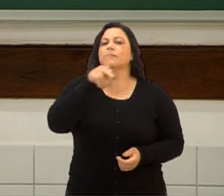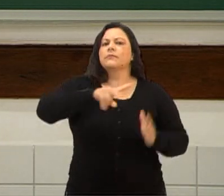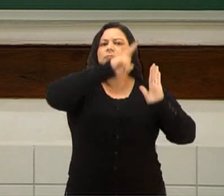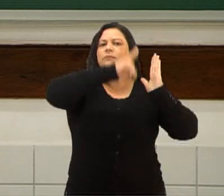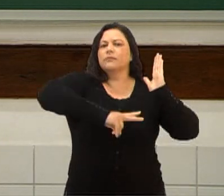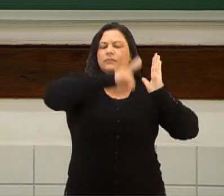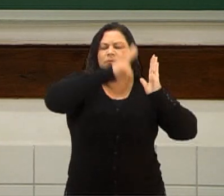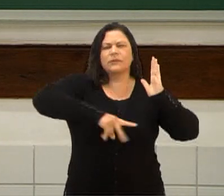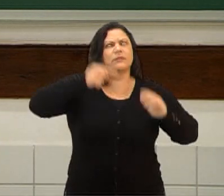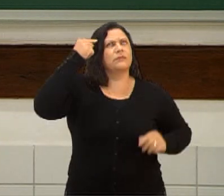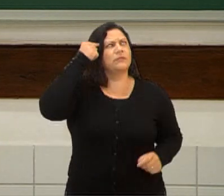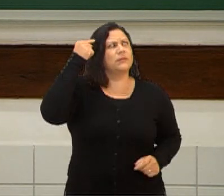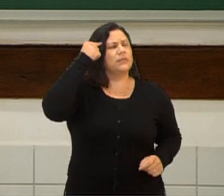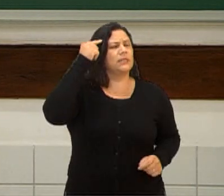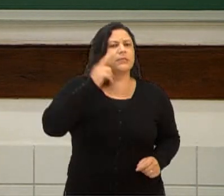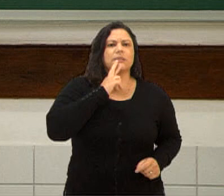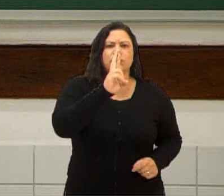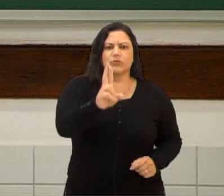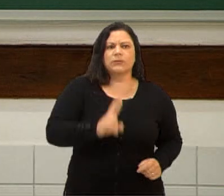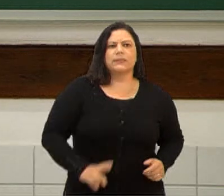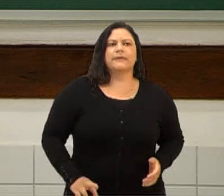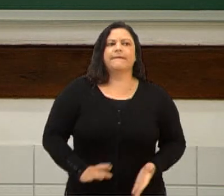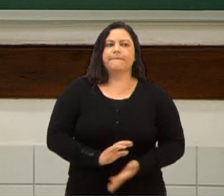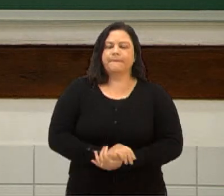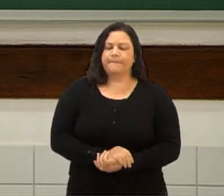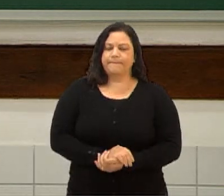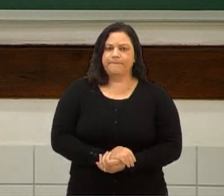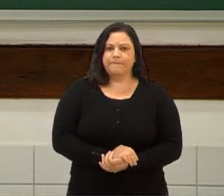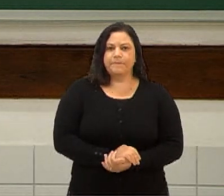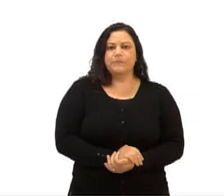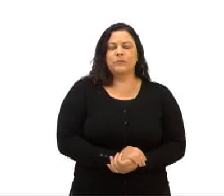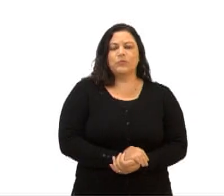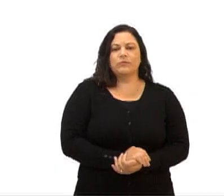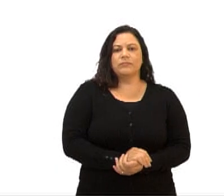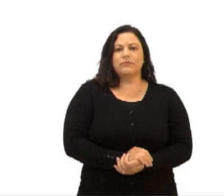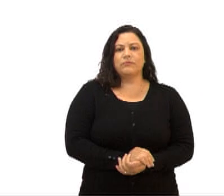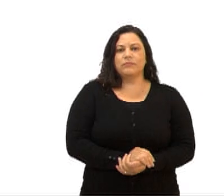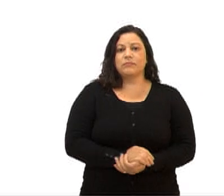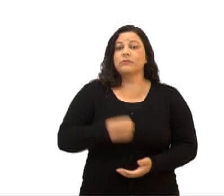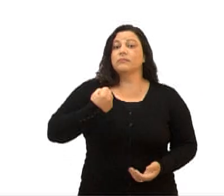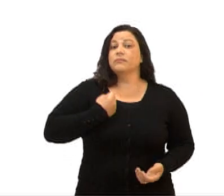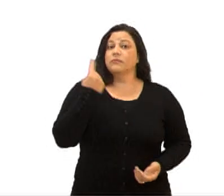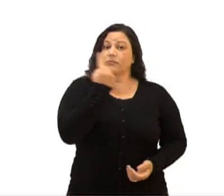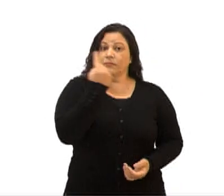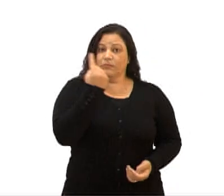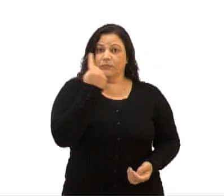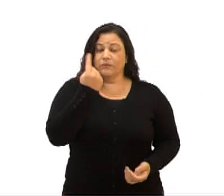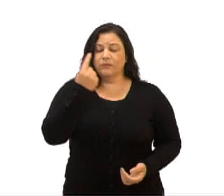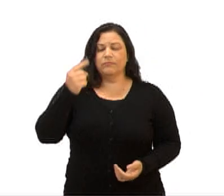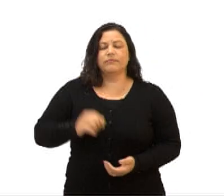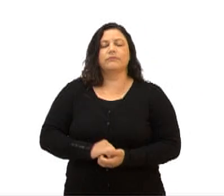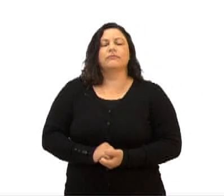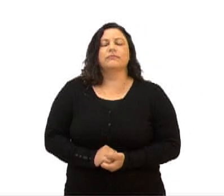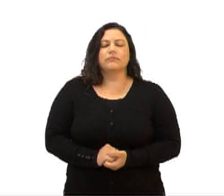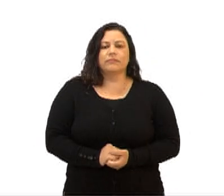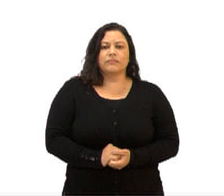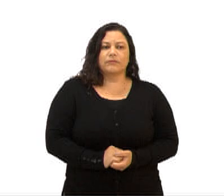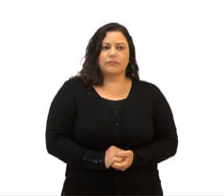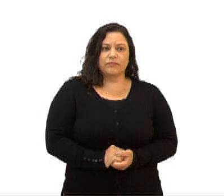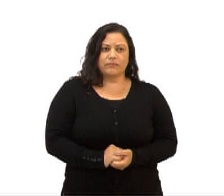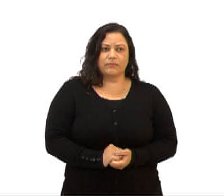já vai pensando na resposta. Number 1. Don't beat the hand that feeds